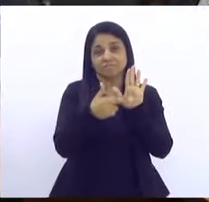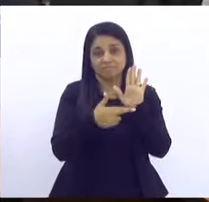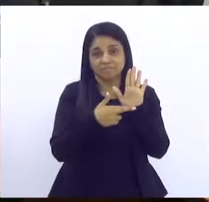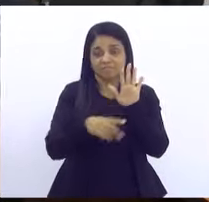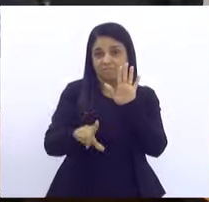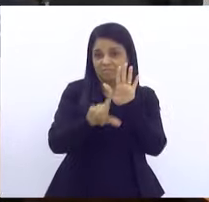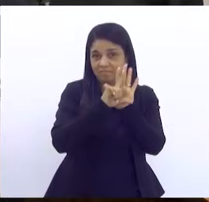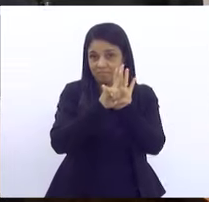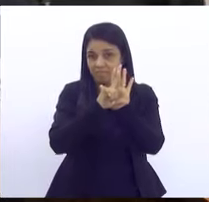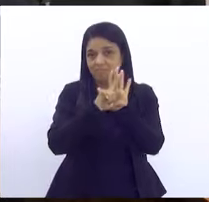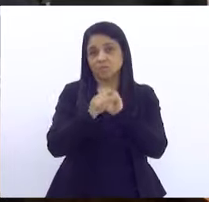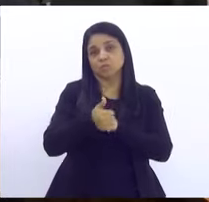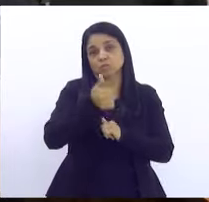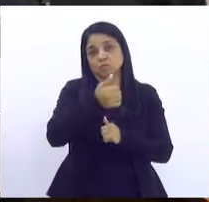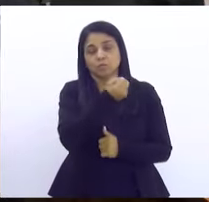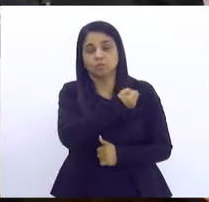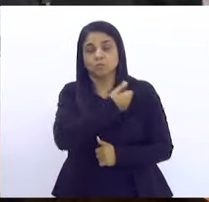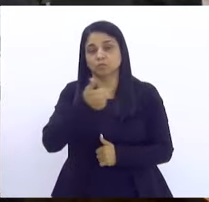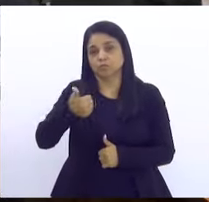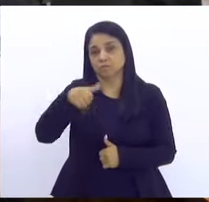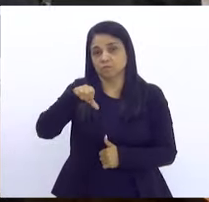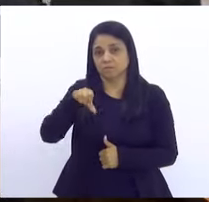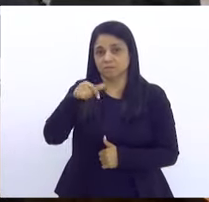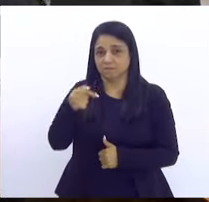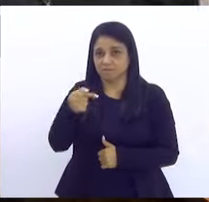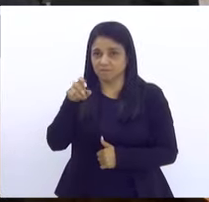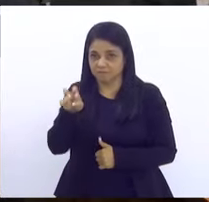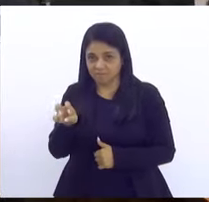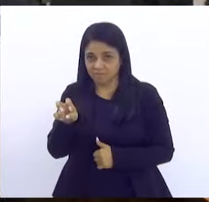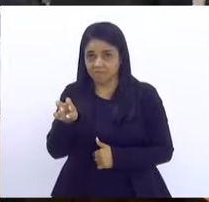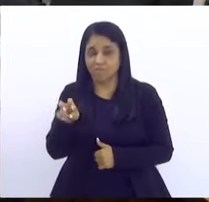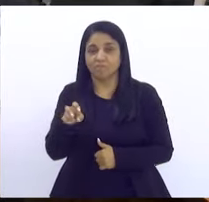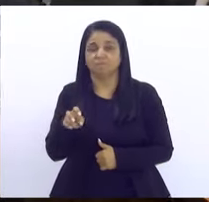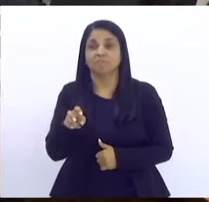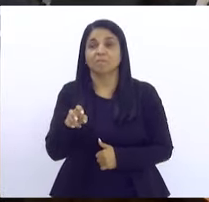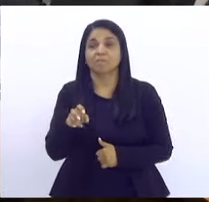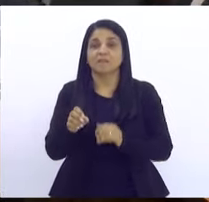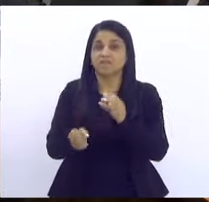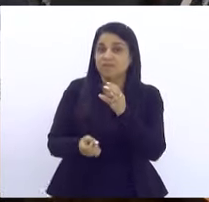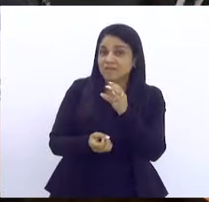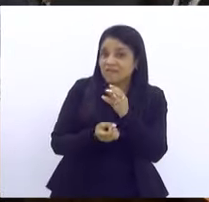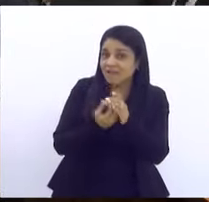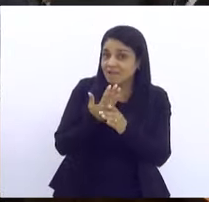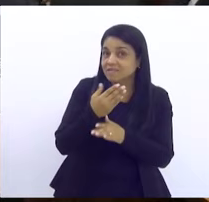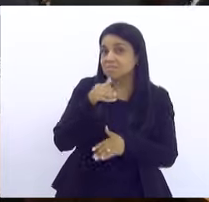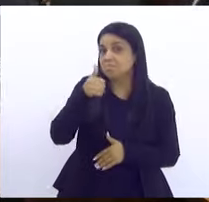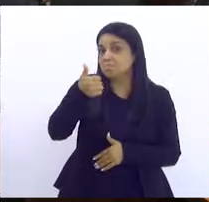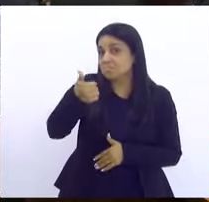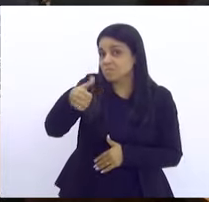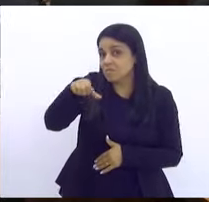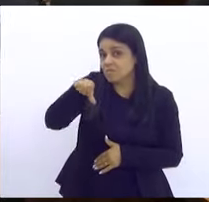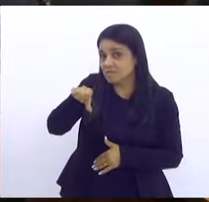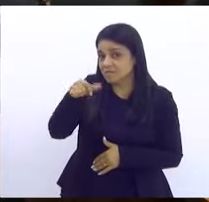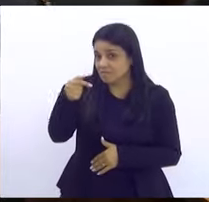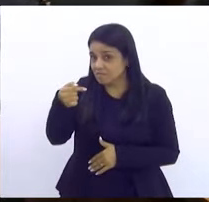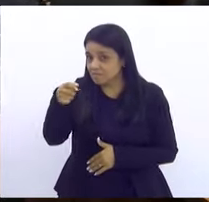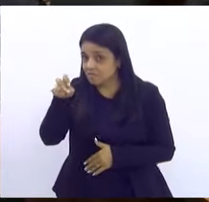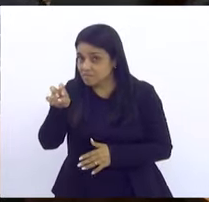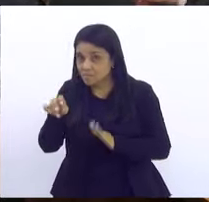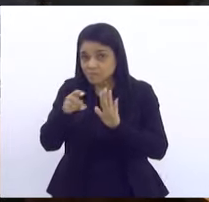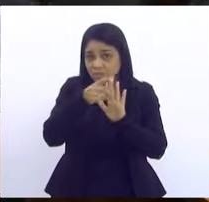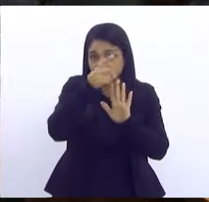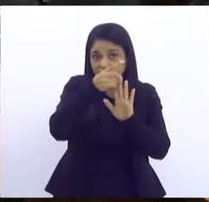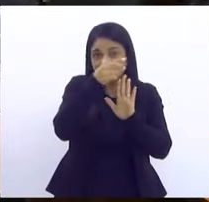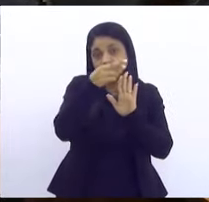decreto-lei número 1 de 75. Então, ela foi criada lá em 75 por decreto regulamentador,